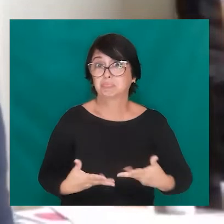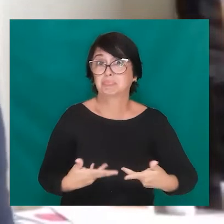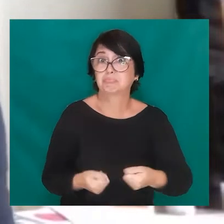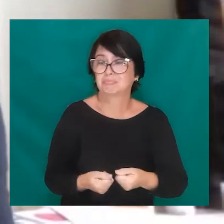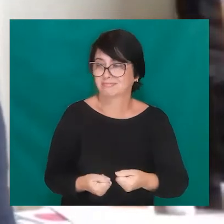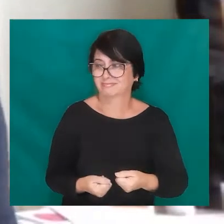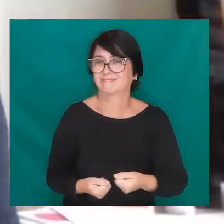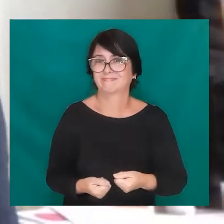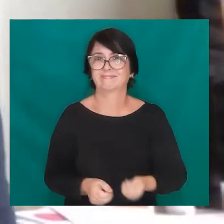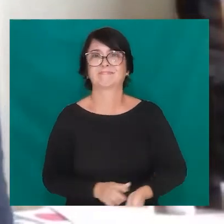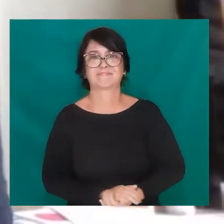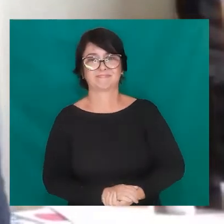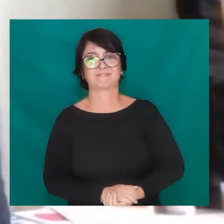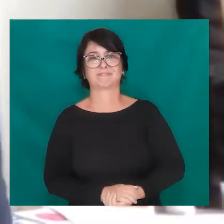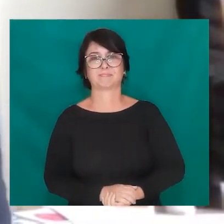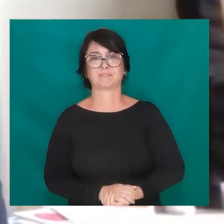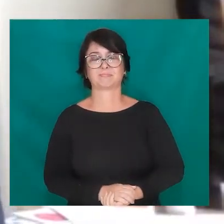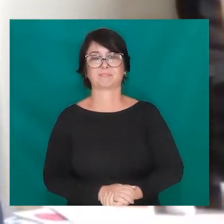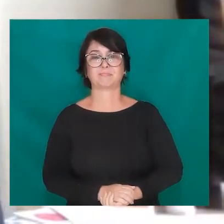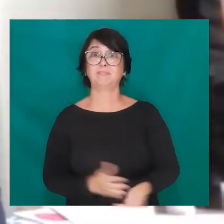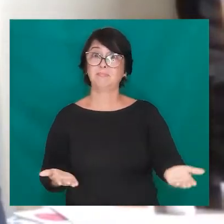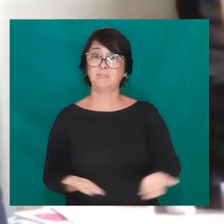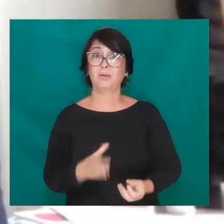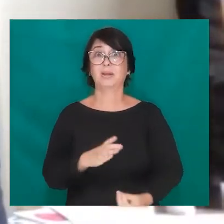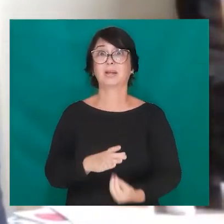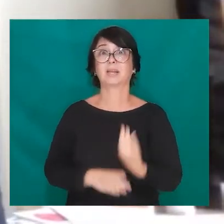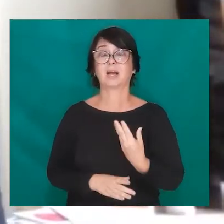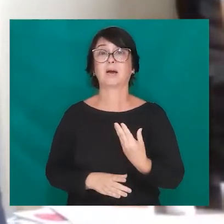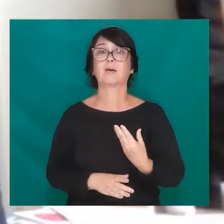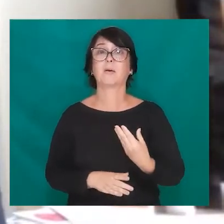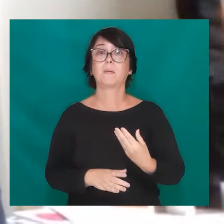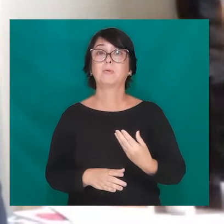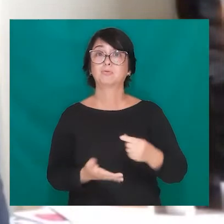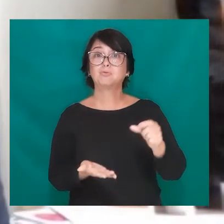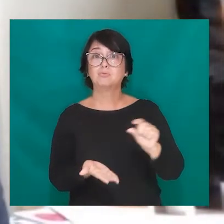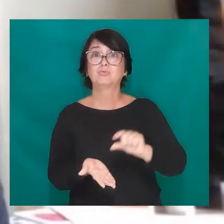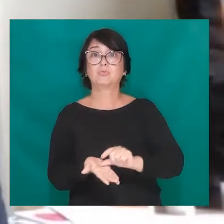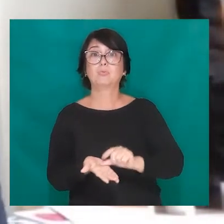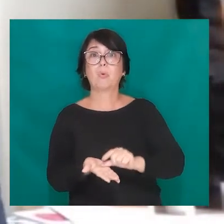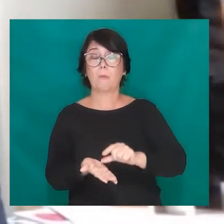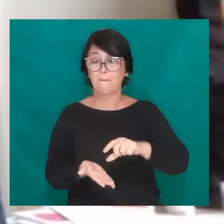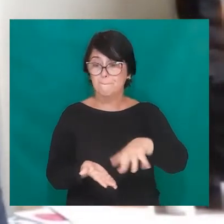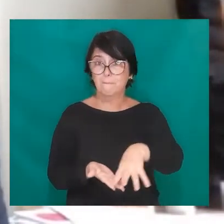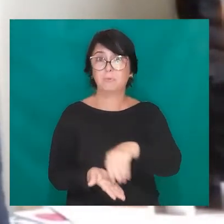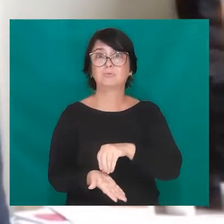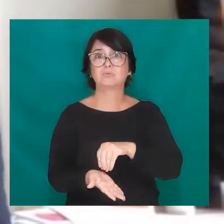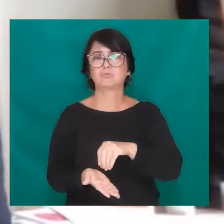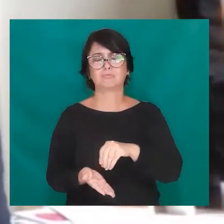investe nisso também. Agora, a gente criou um programa profissionalizante durante o tempo, que formou